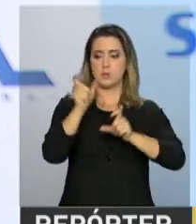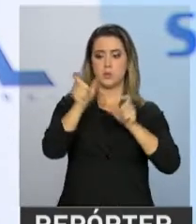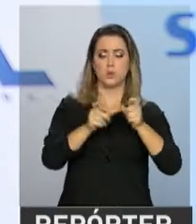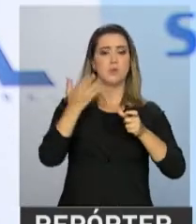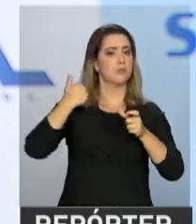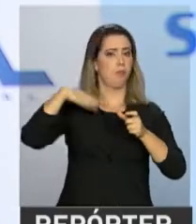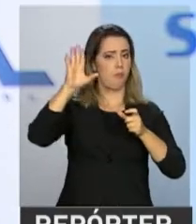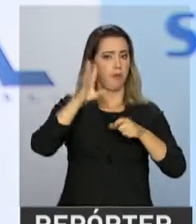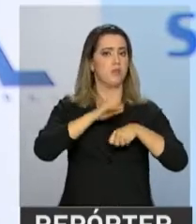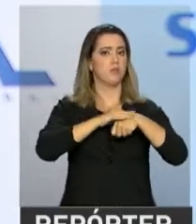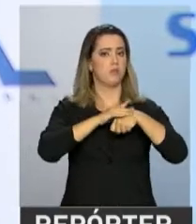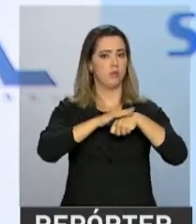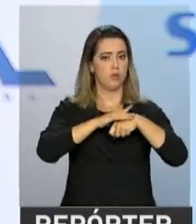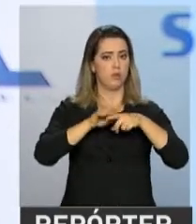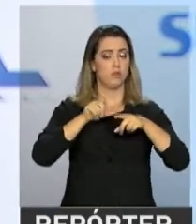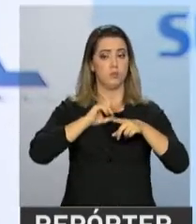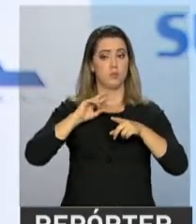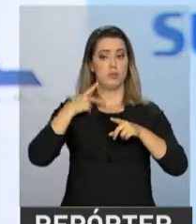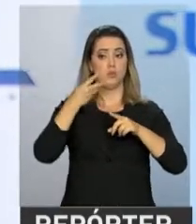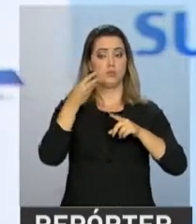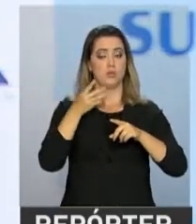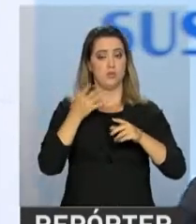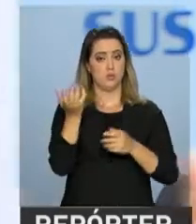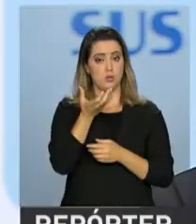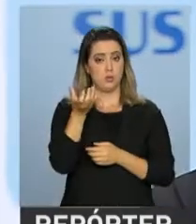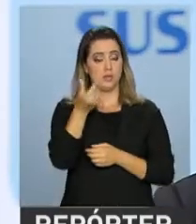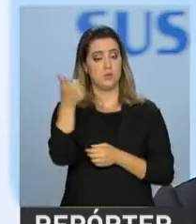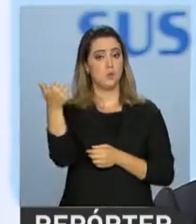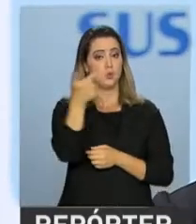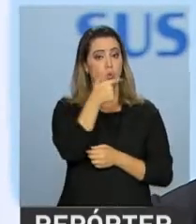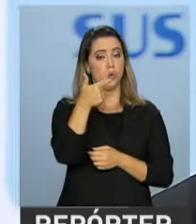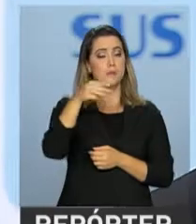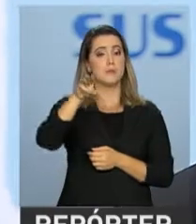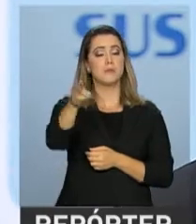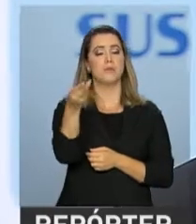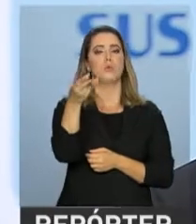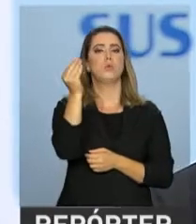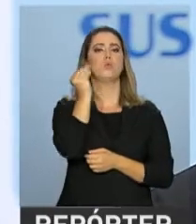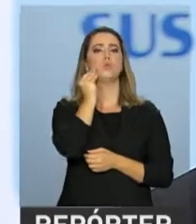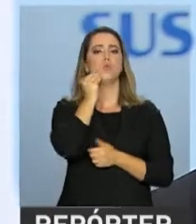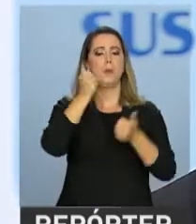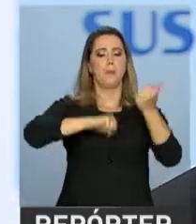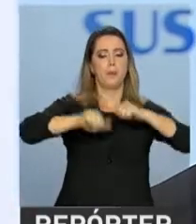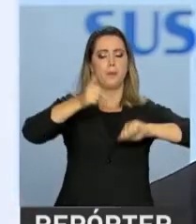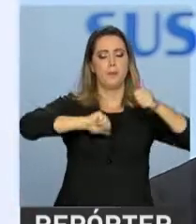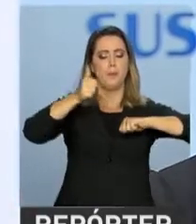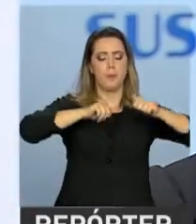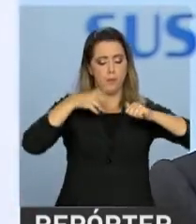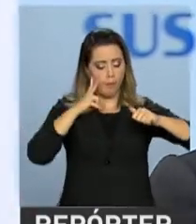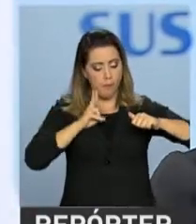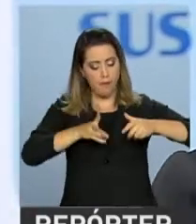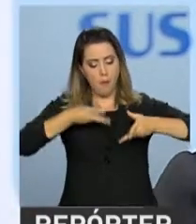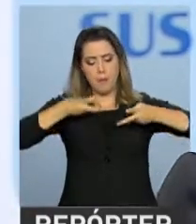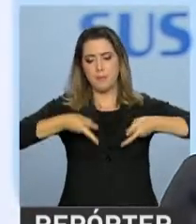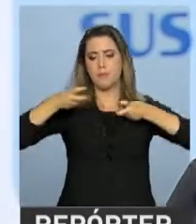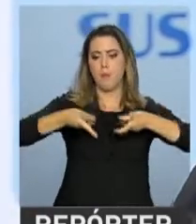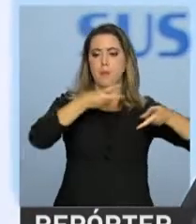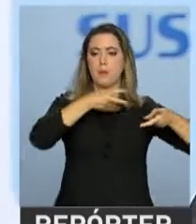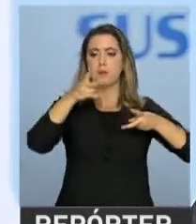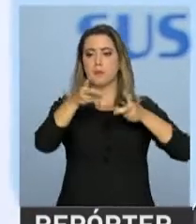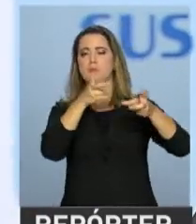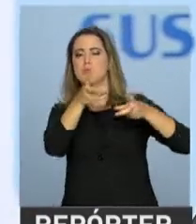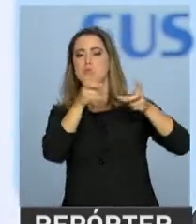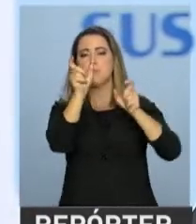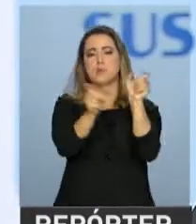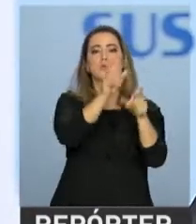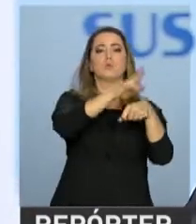sífilis. Nós pretendemos dobrar de 6 milhões para 12 milhões o número de testagens deste ano para o ano que vem. Quanto mais nós